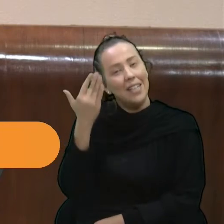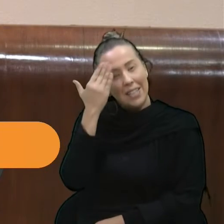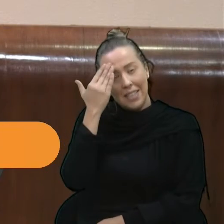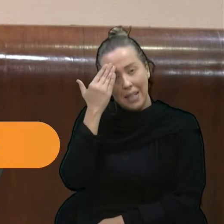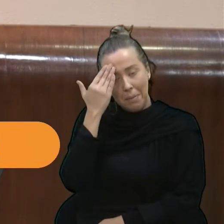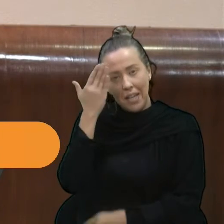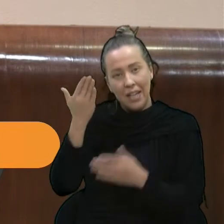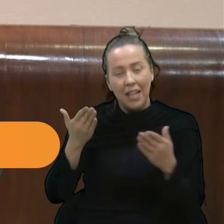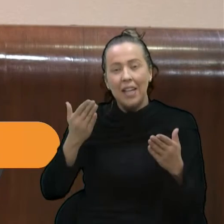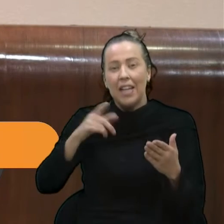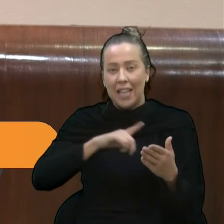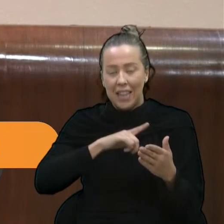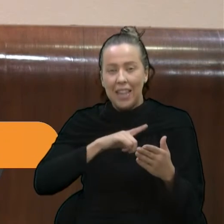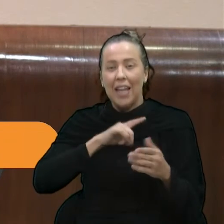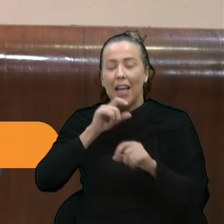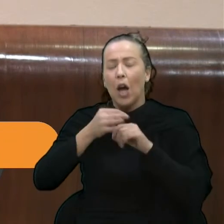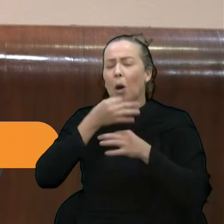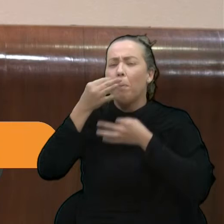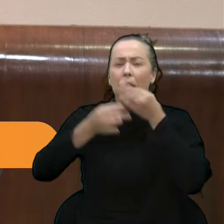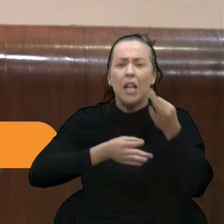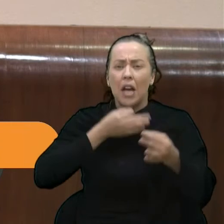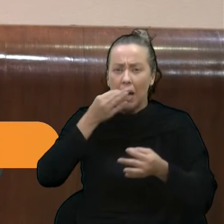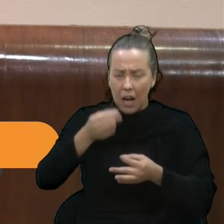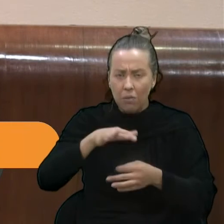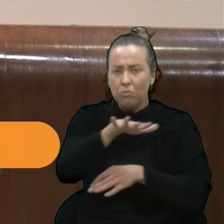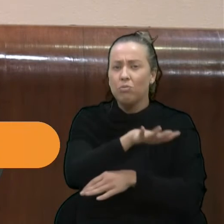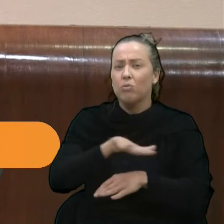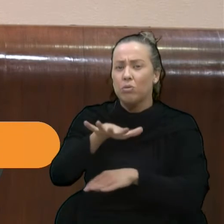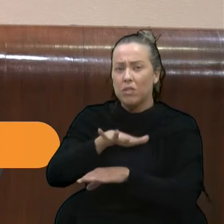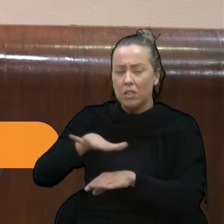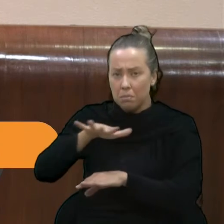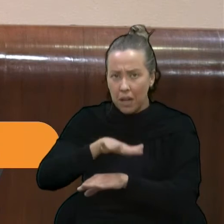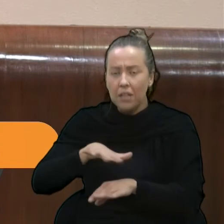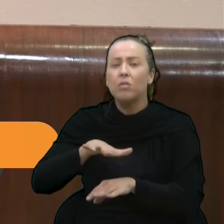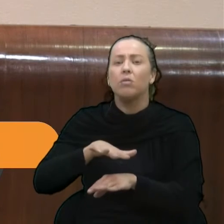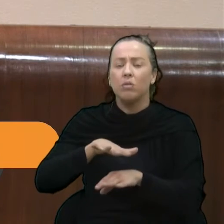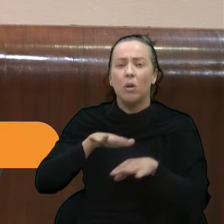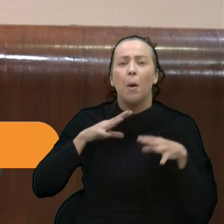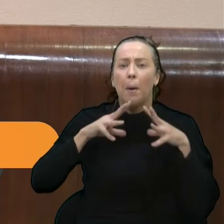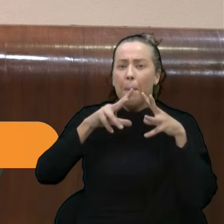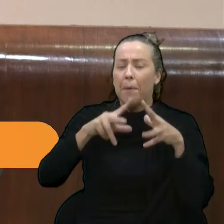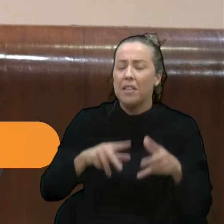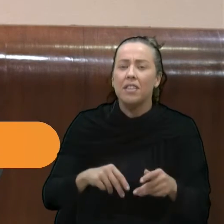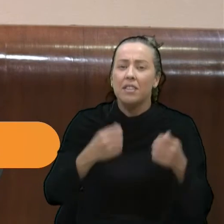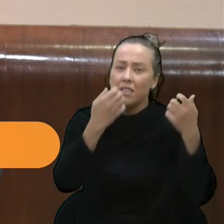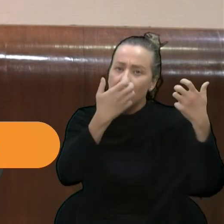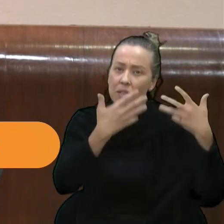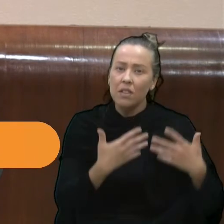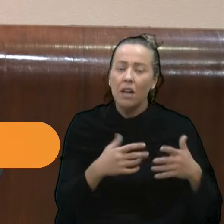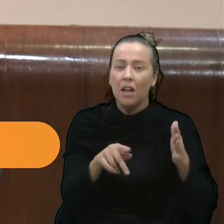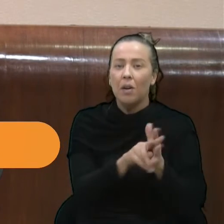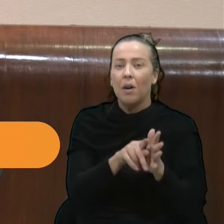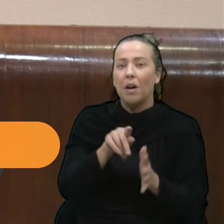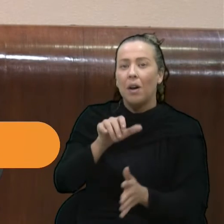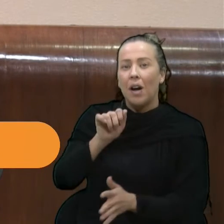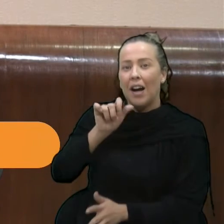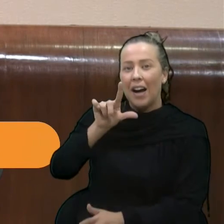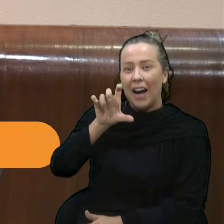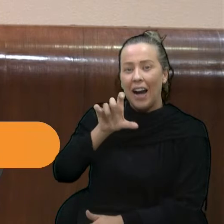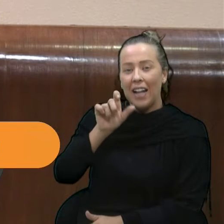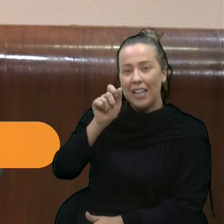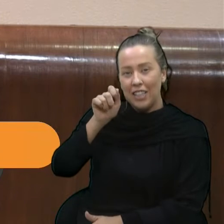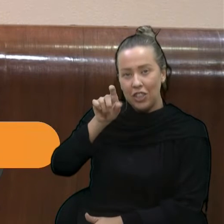eles também têm o domínio da opinião, dos espaços, para essas tantas colocações que, como o Alexandre falou na noite de